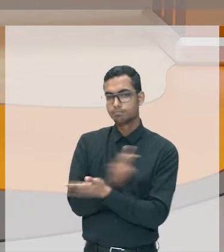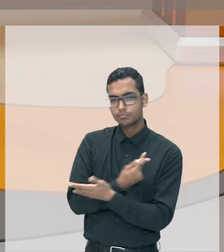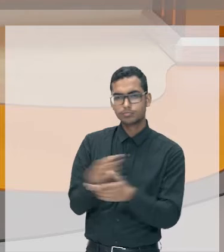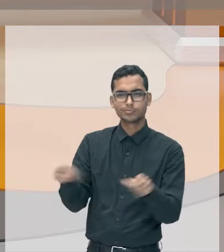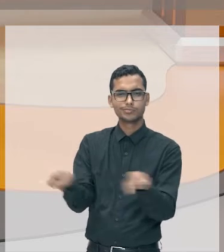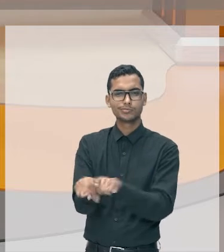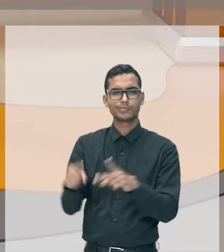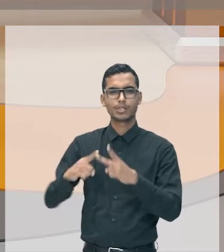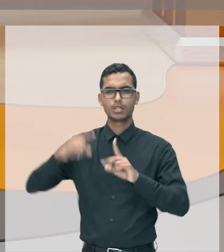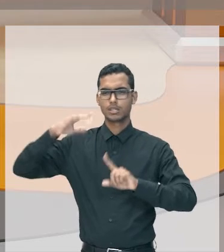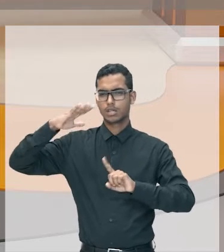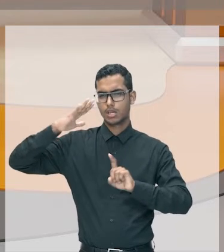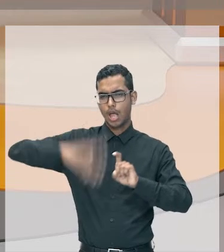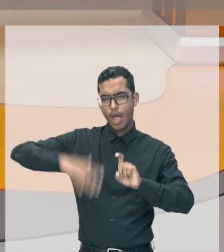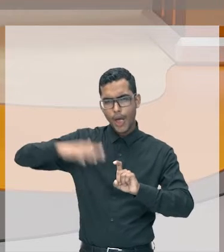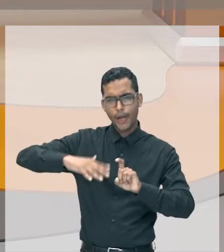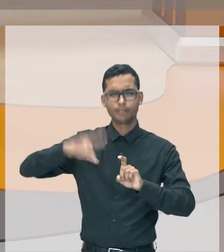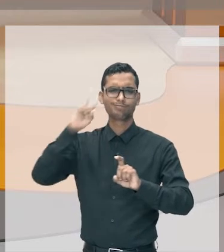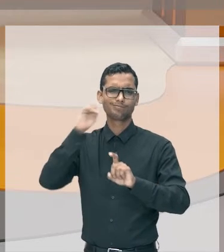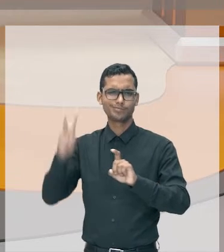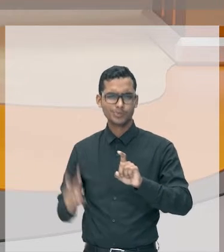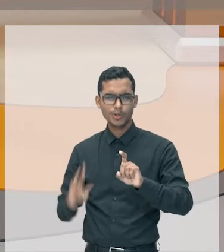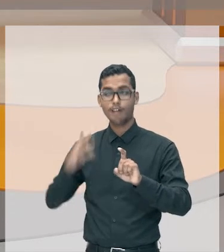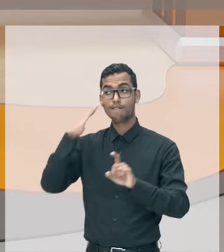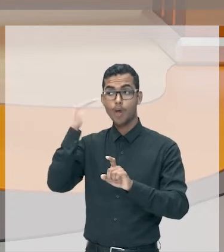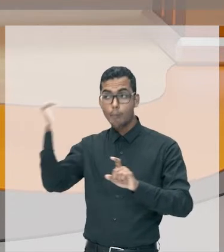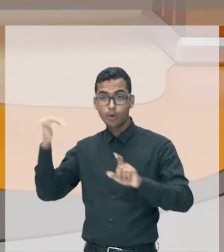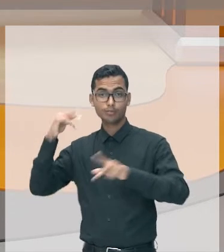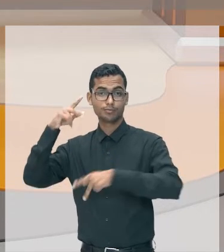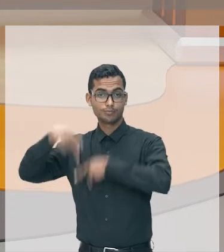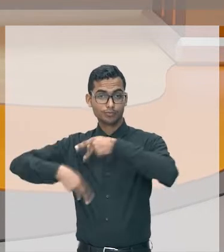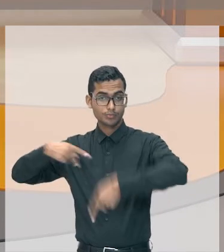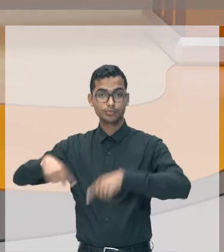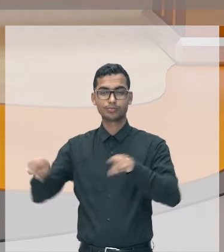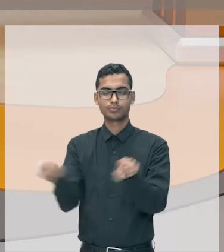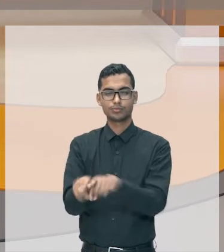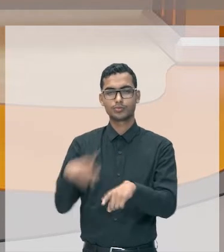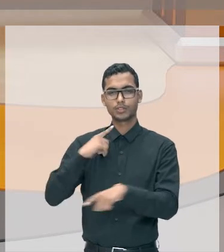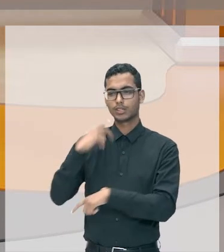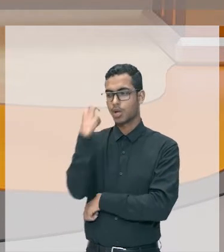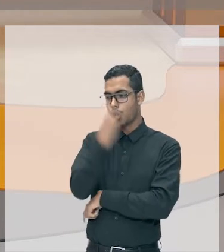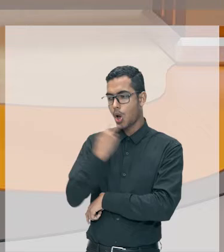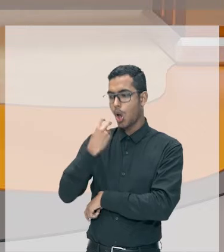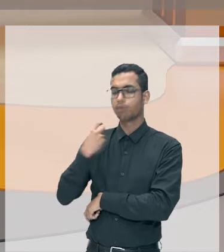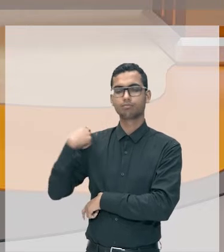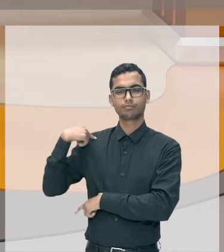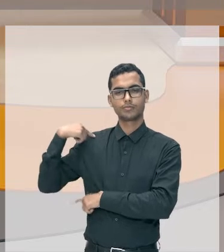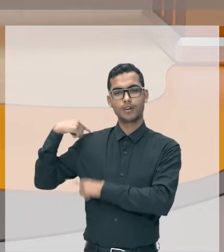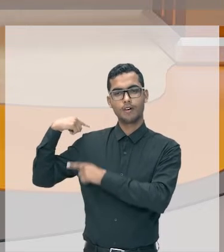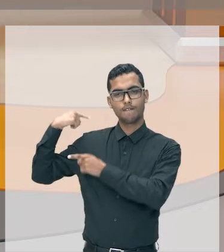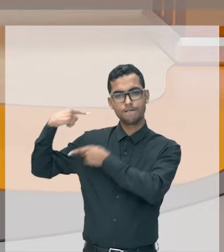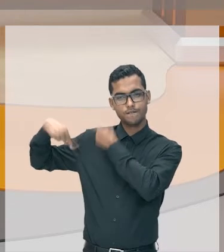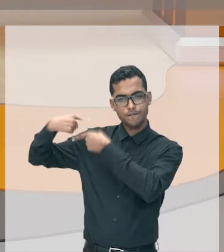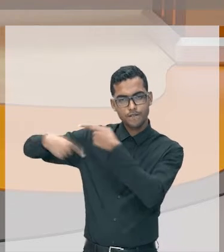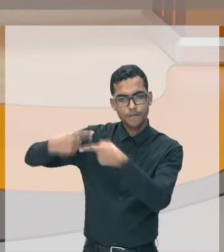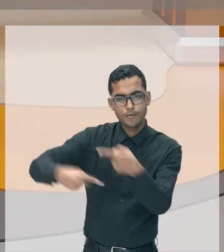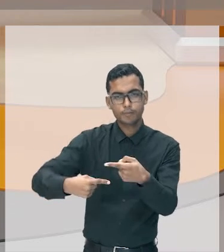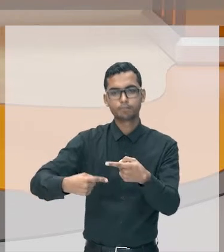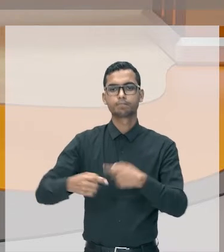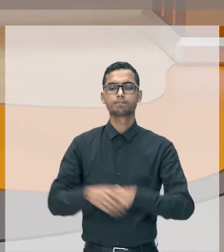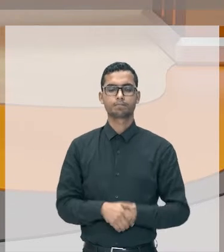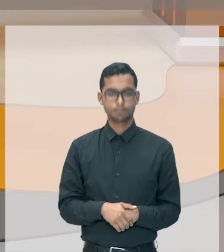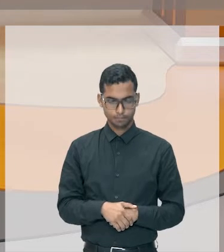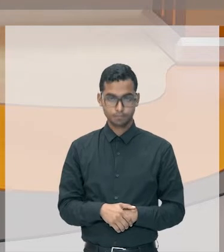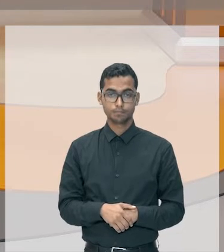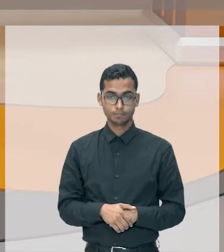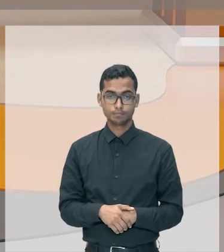lendas e histórias populares transmitidas pela oralidade. Diferente das fontes imateriais,